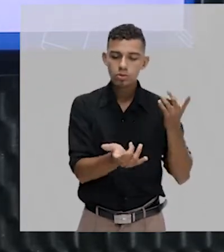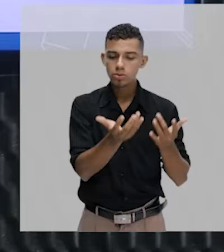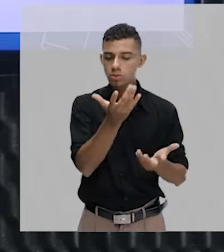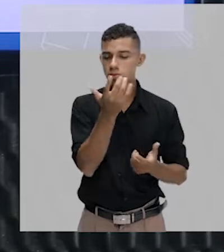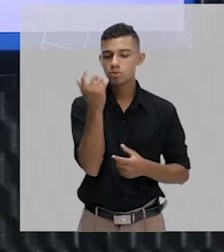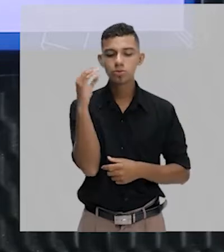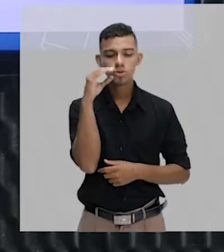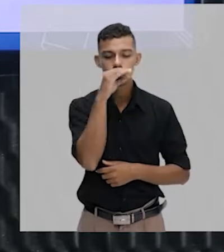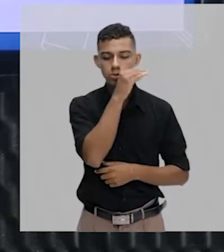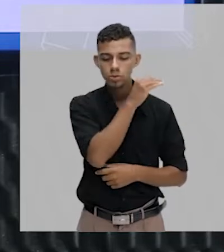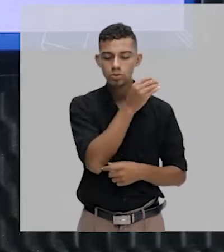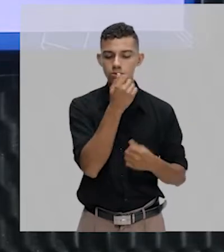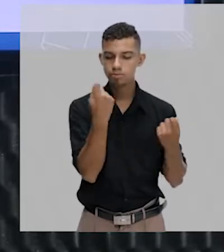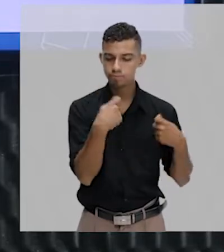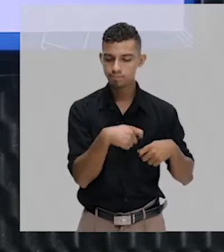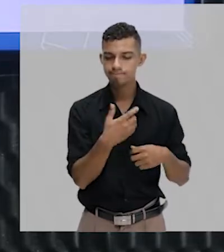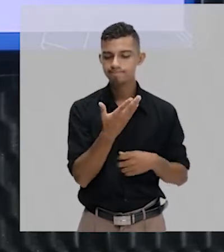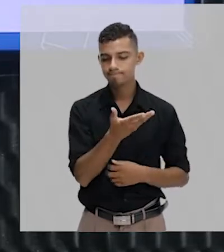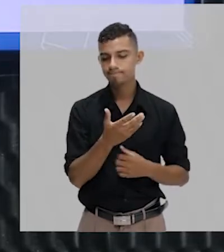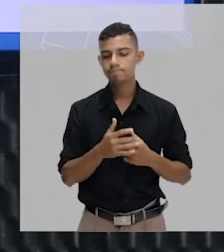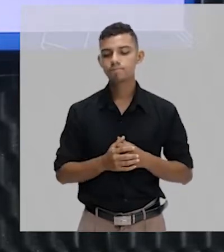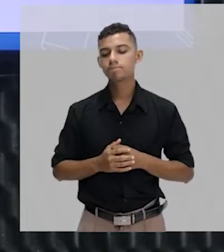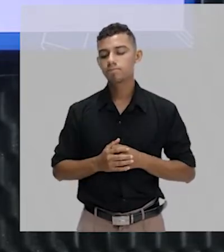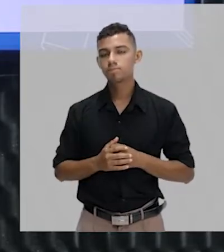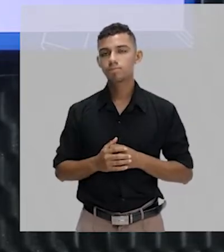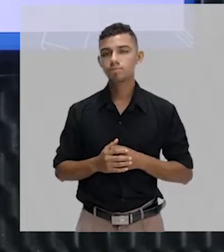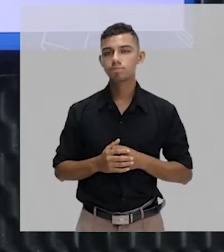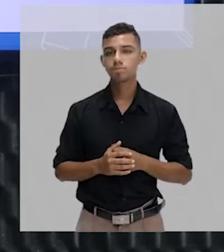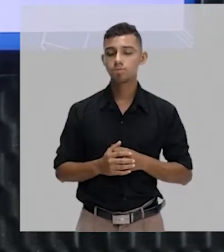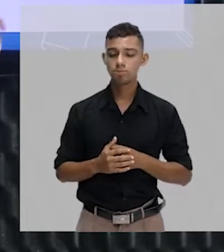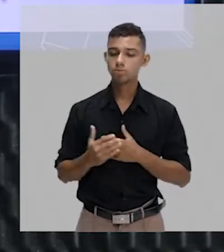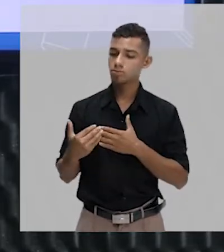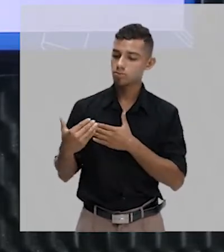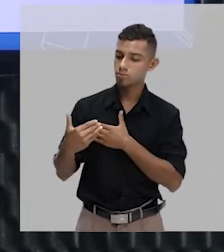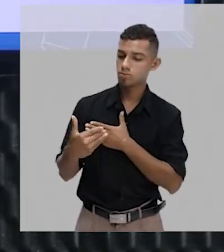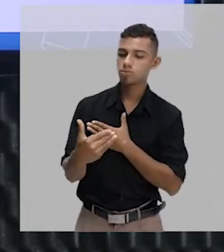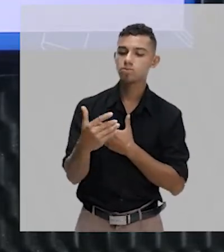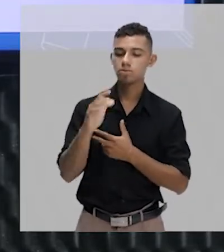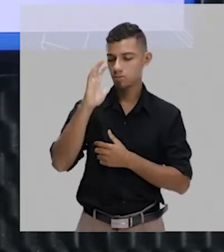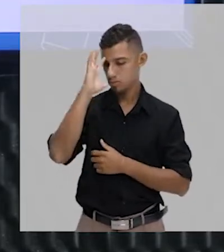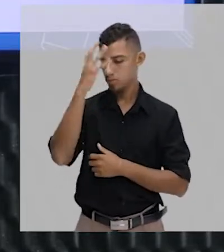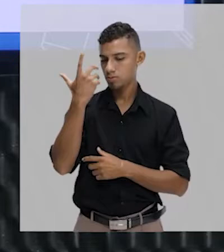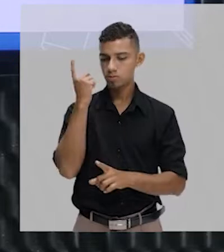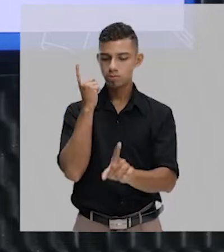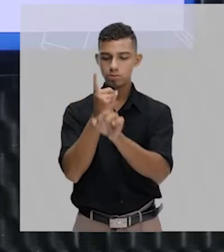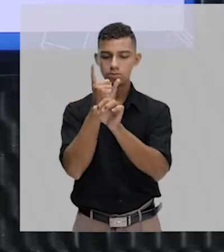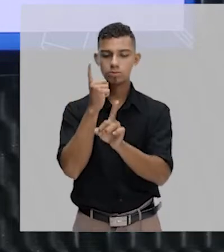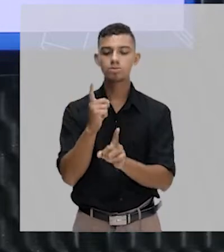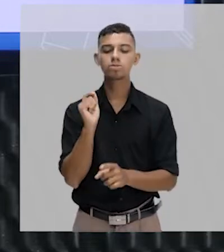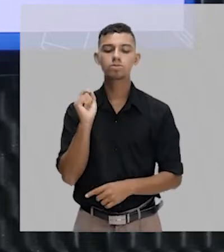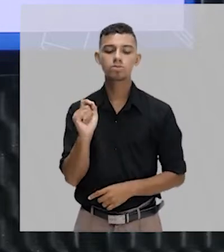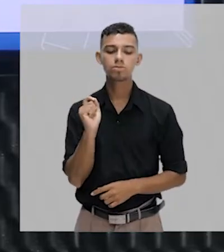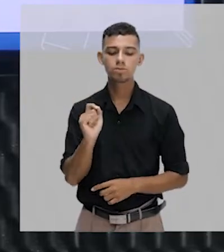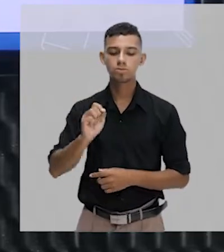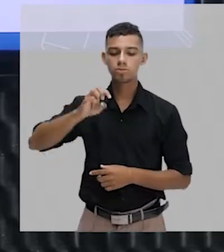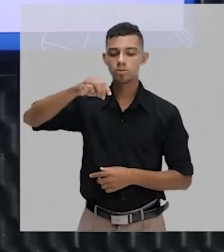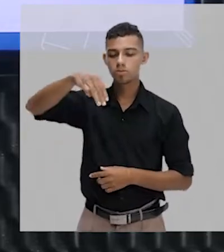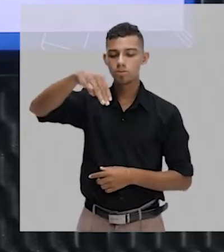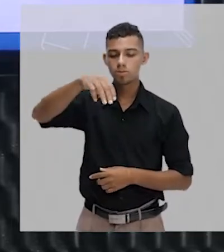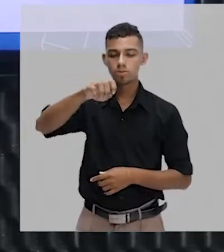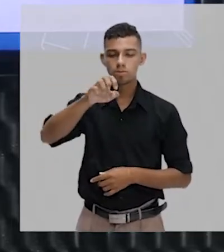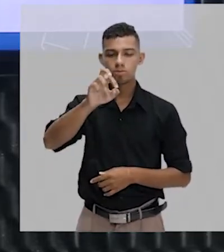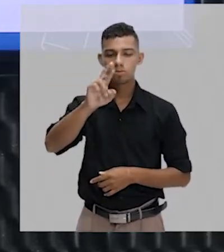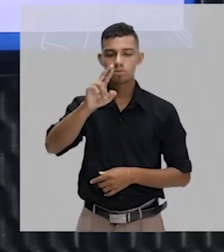certo? Sofreu um aquecimento. E aí, como resultado, foi obtido o mercúrio, que tem uma